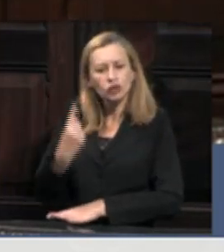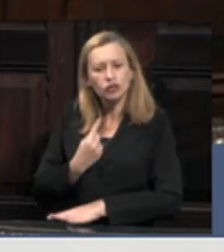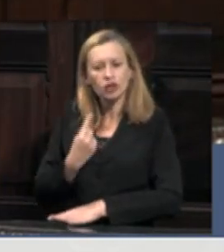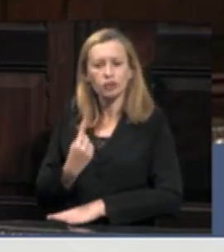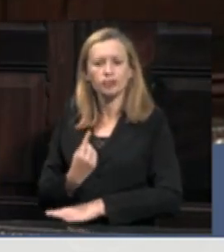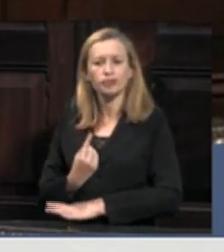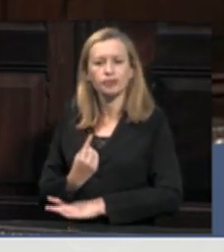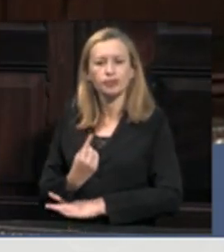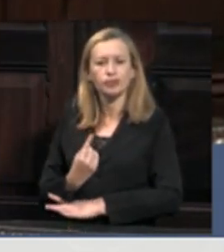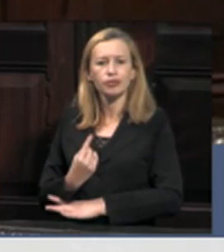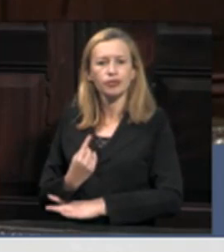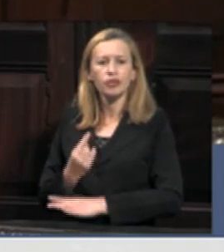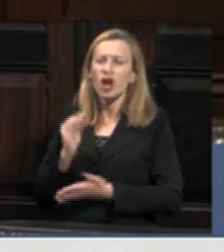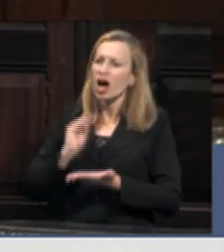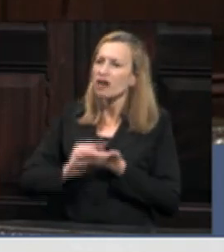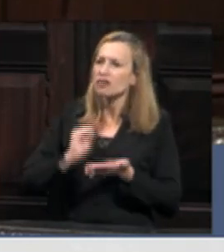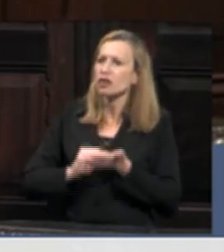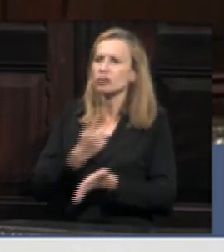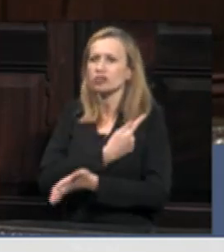desgoverno